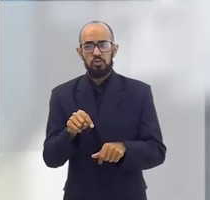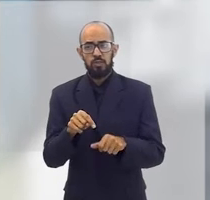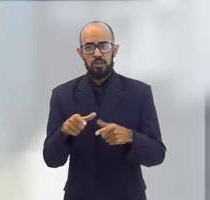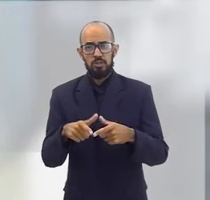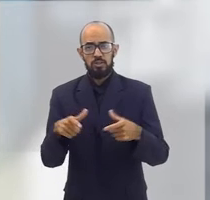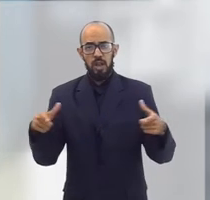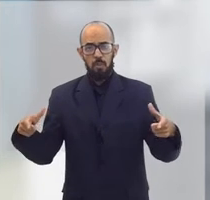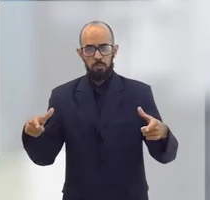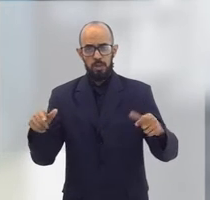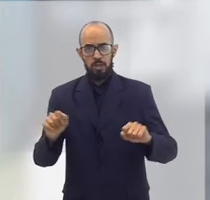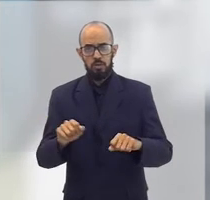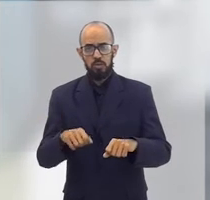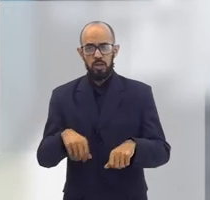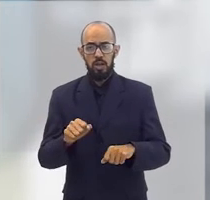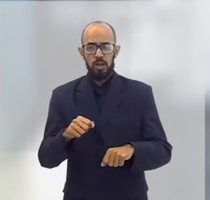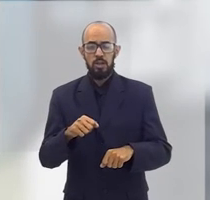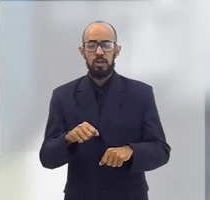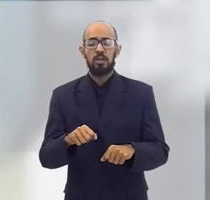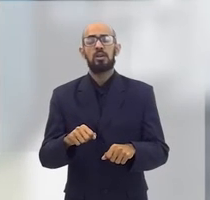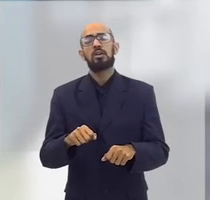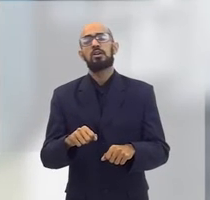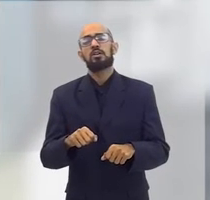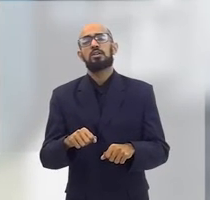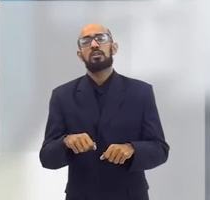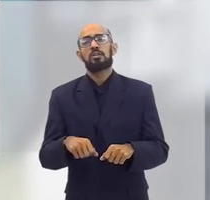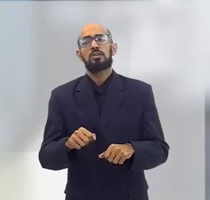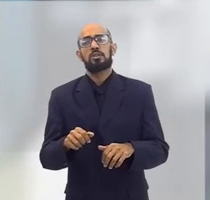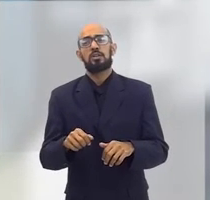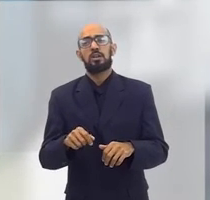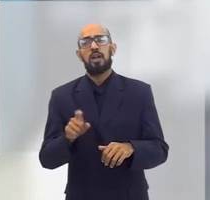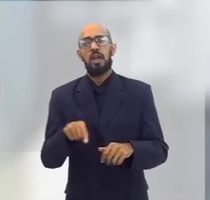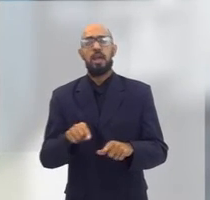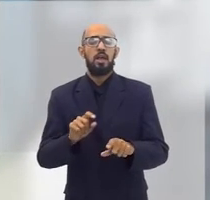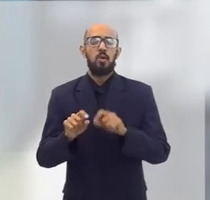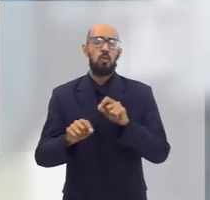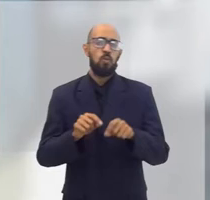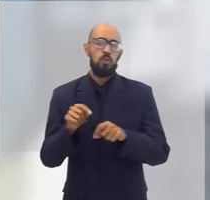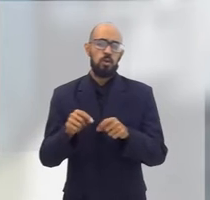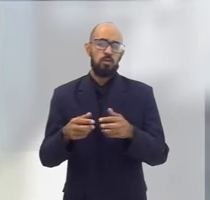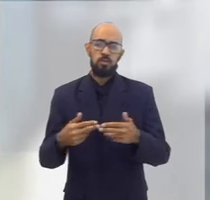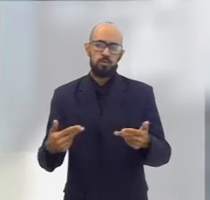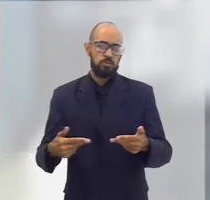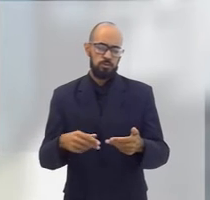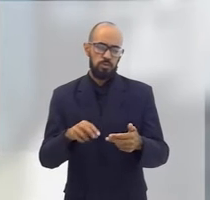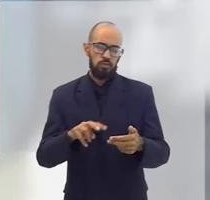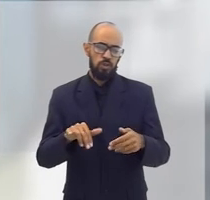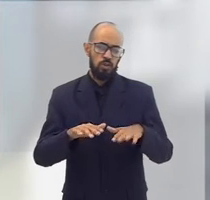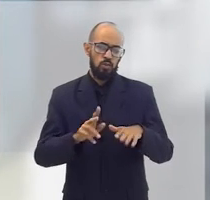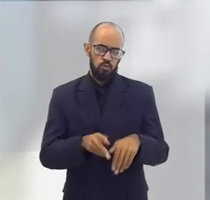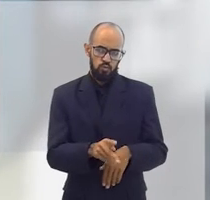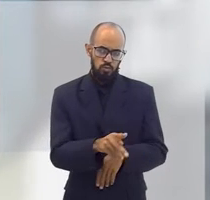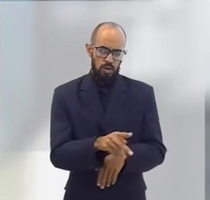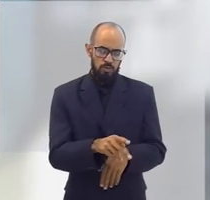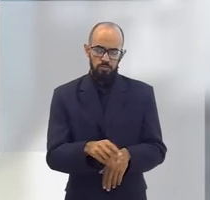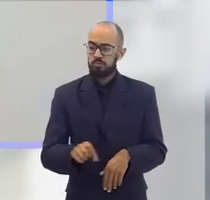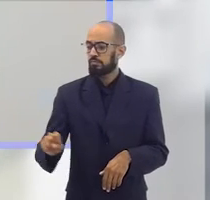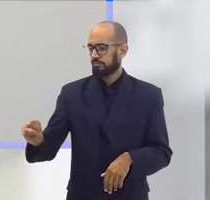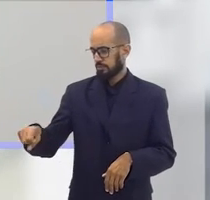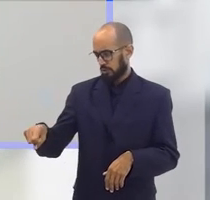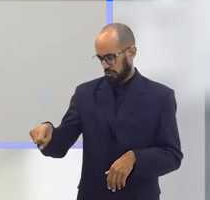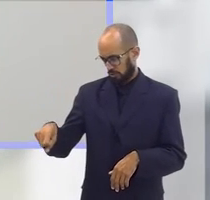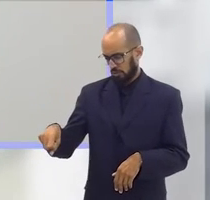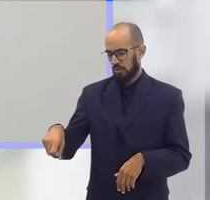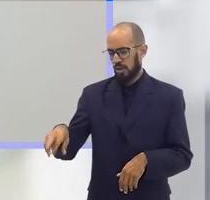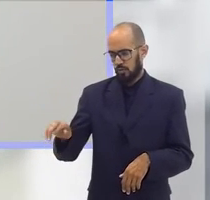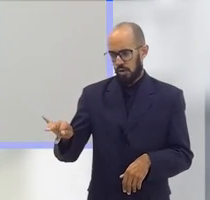de delivery, o e-commerce cresceu bastante também em larga escala durante a pandemia. Essas são tendências que vieram para ficar, na opinião de vocês?